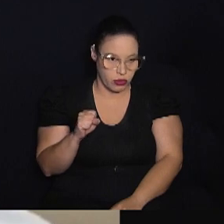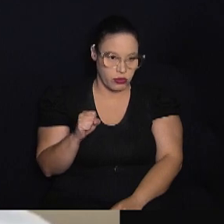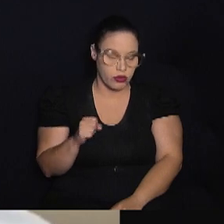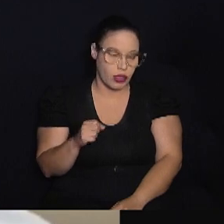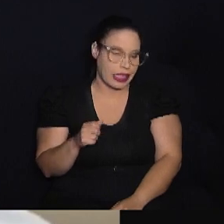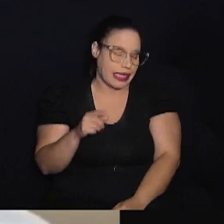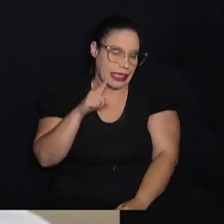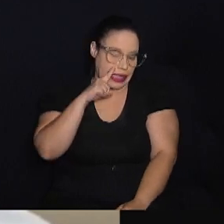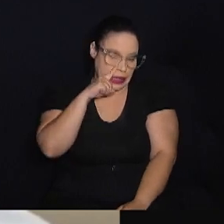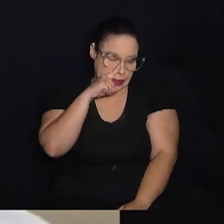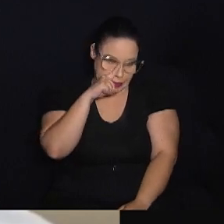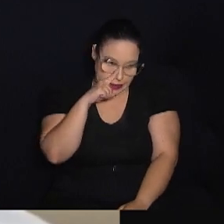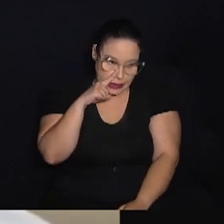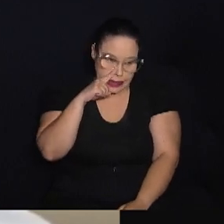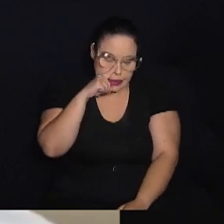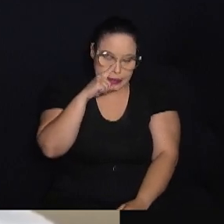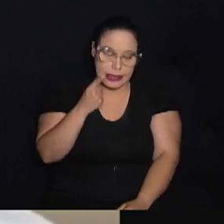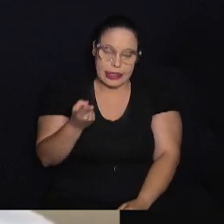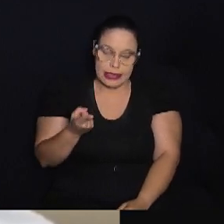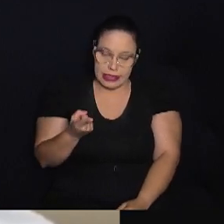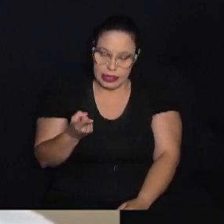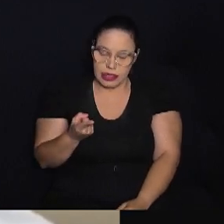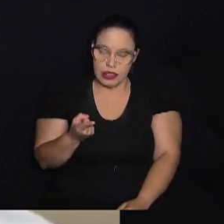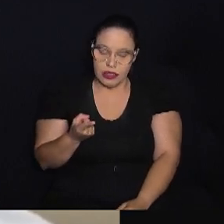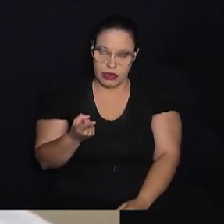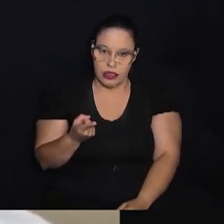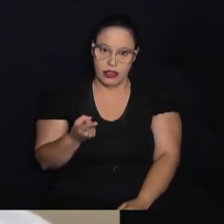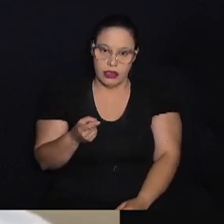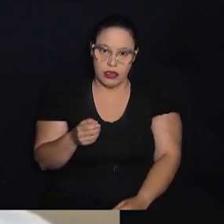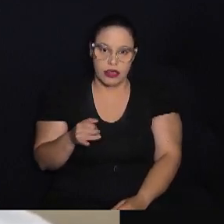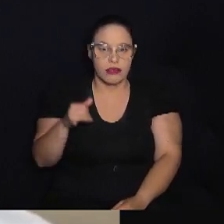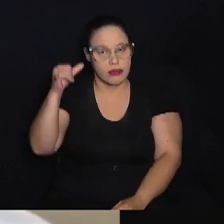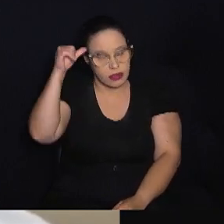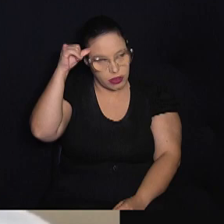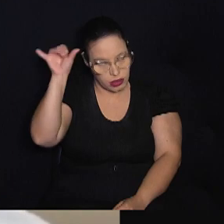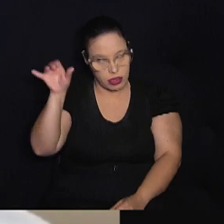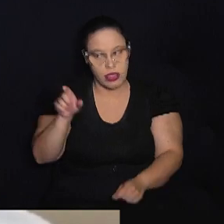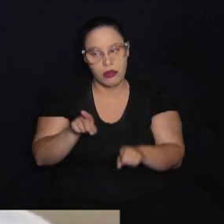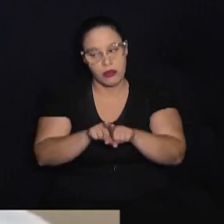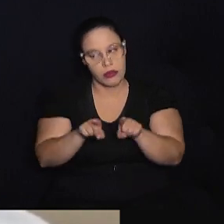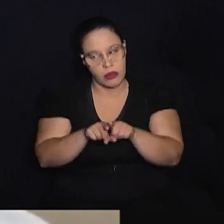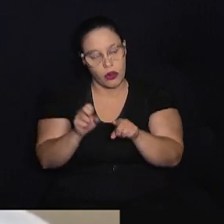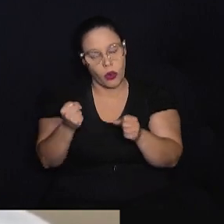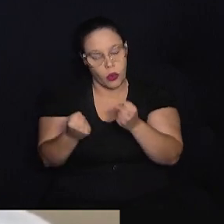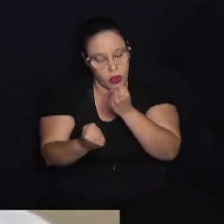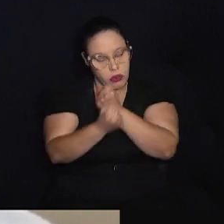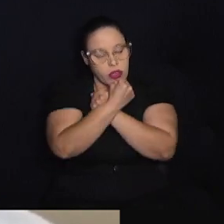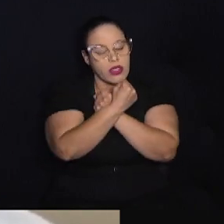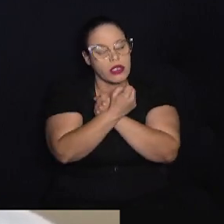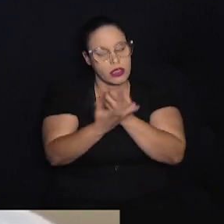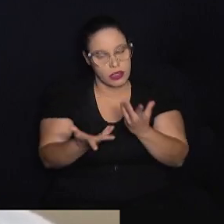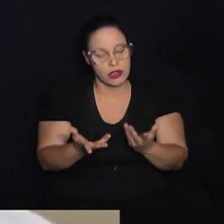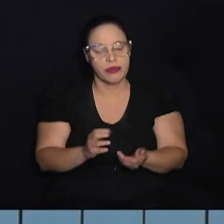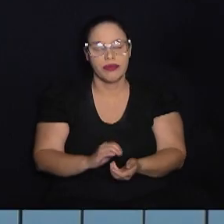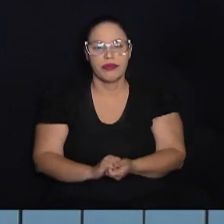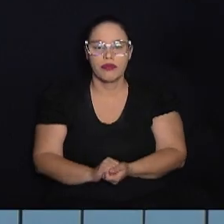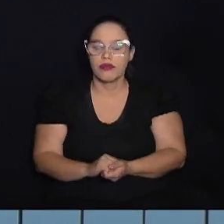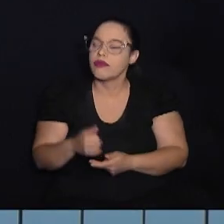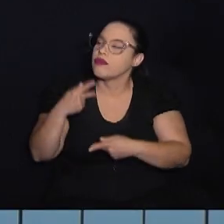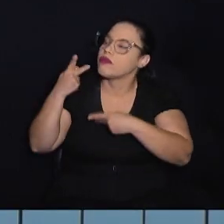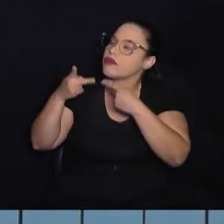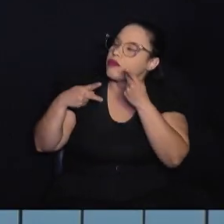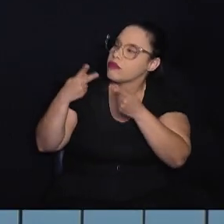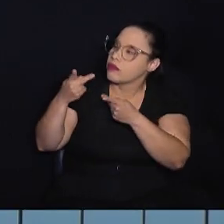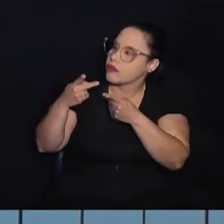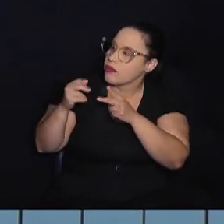que são riscos, aumenta o risco para tumor de bexiga, é melhor evitar também, ou se proteger ao máximo. Falando sobre